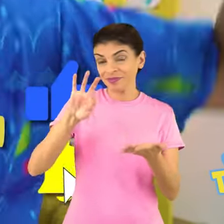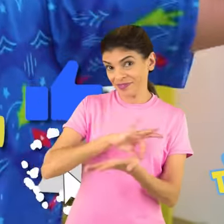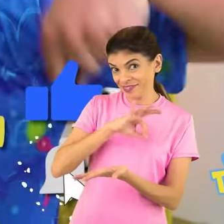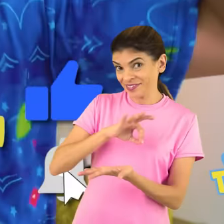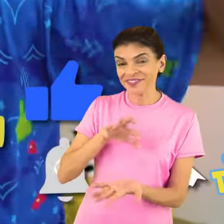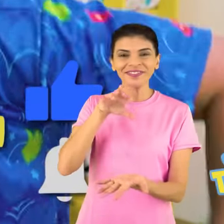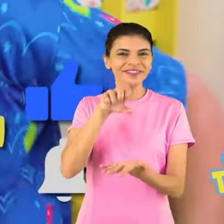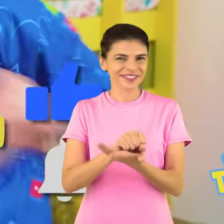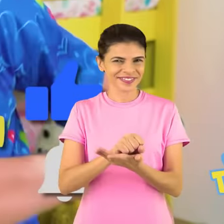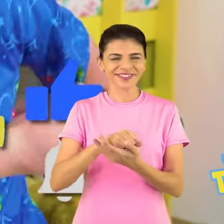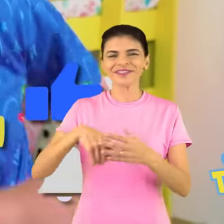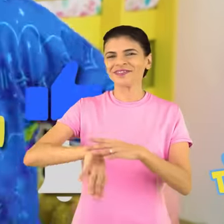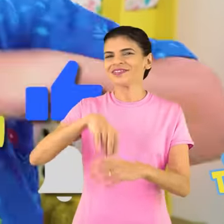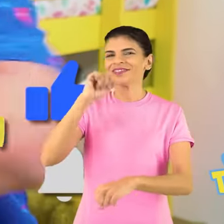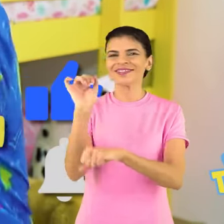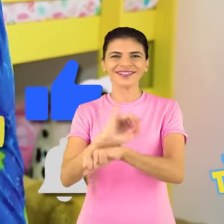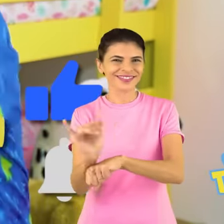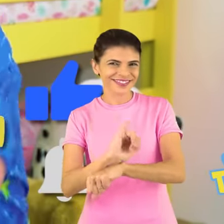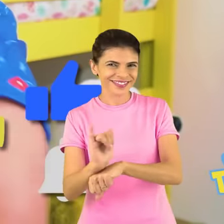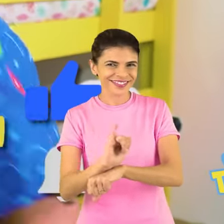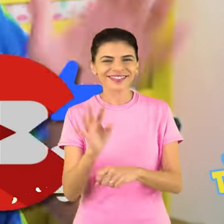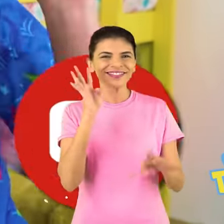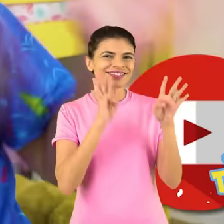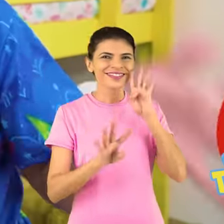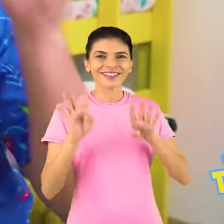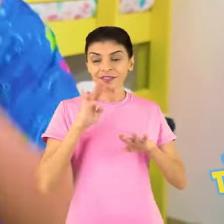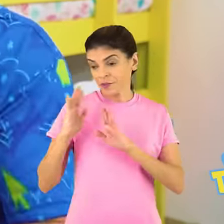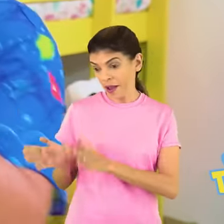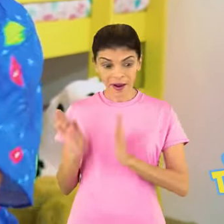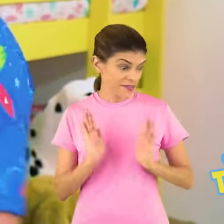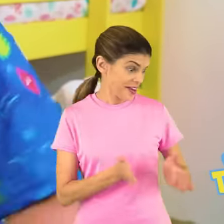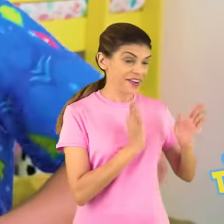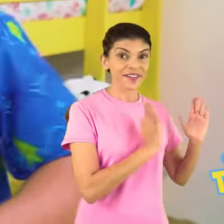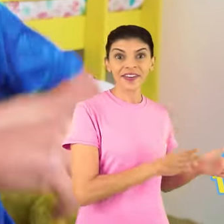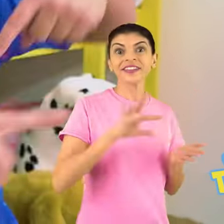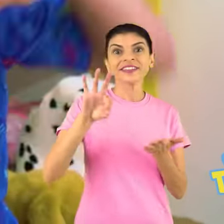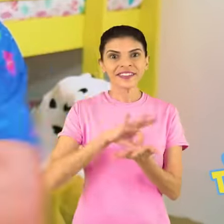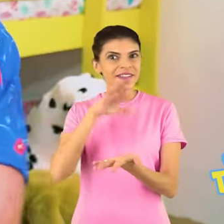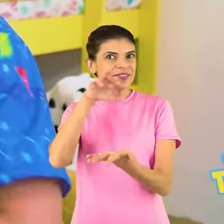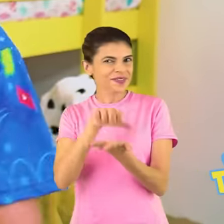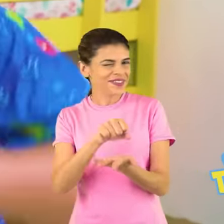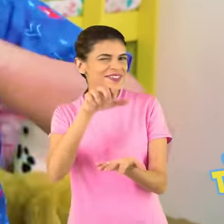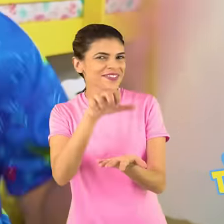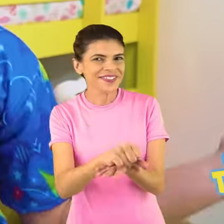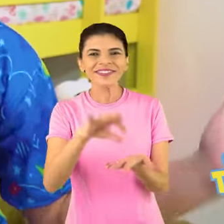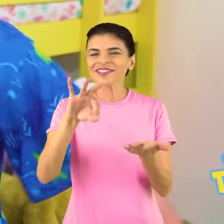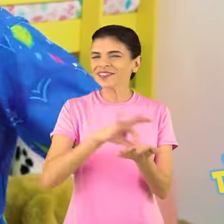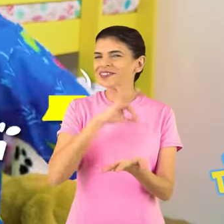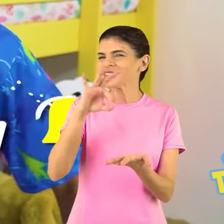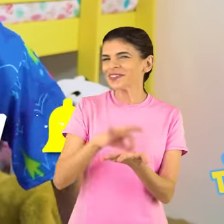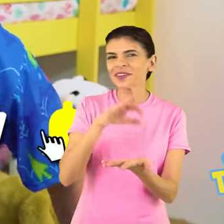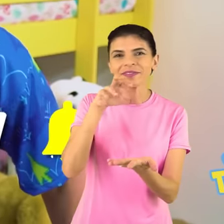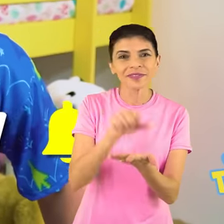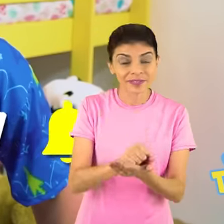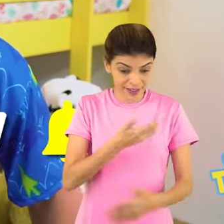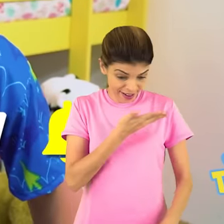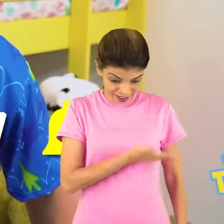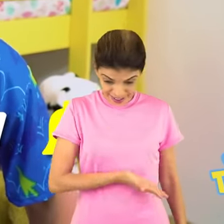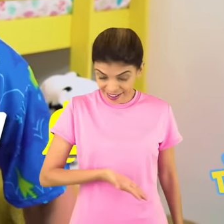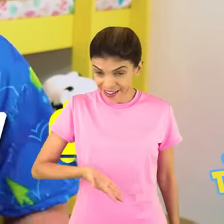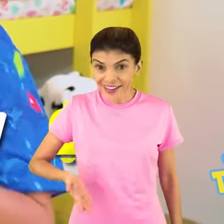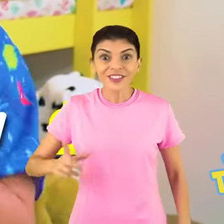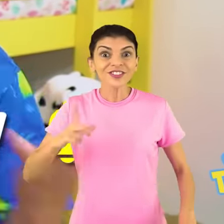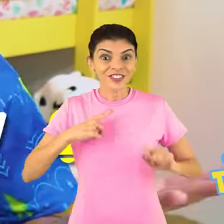no canal. Pra ficar legal, vai, vai, vai, se inscrevendo sem parar. Inscrito aqui